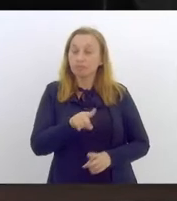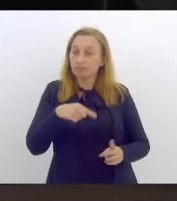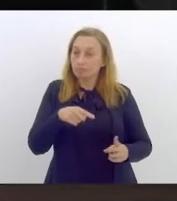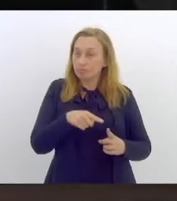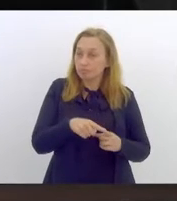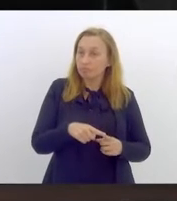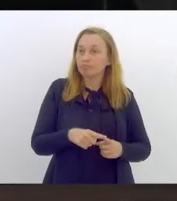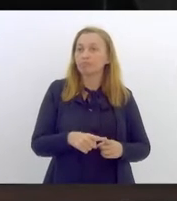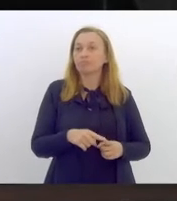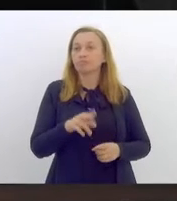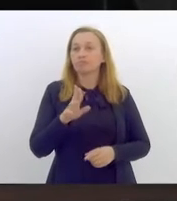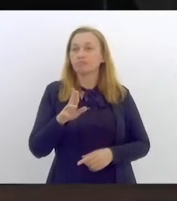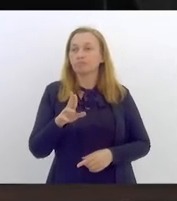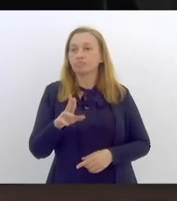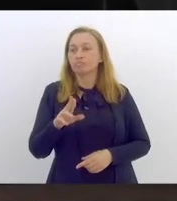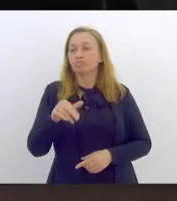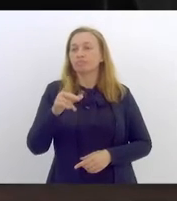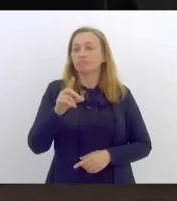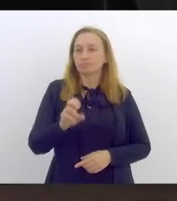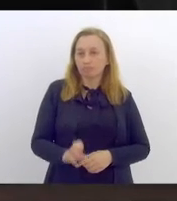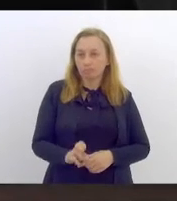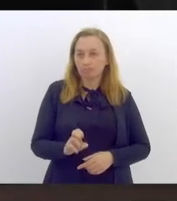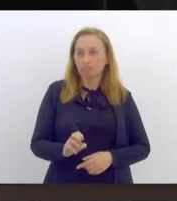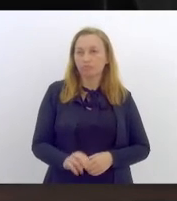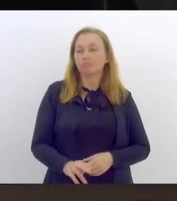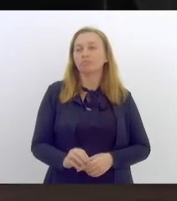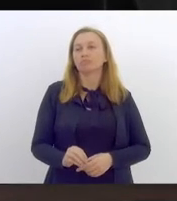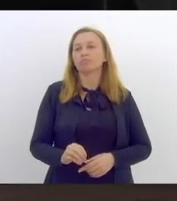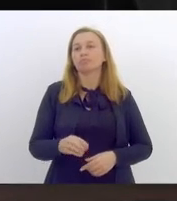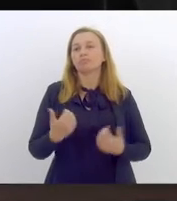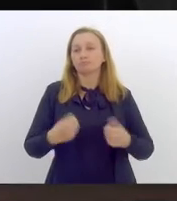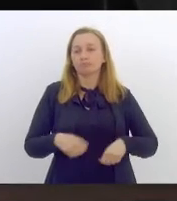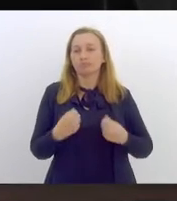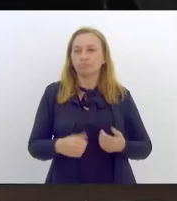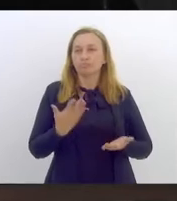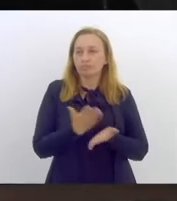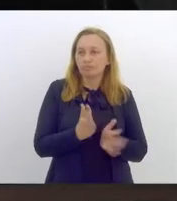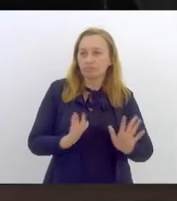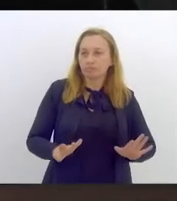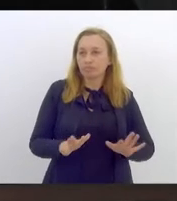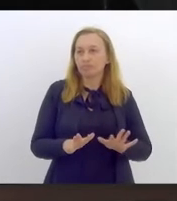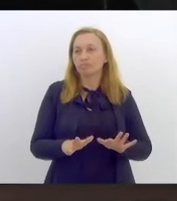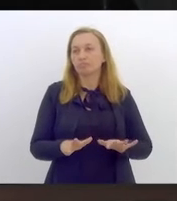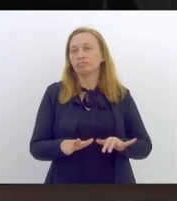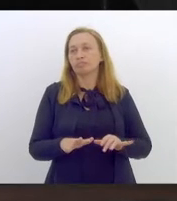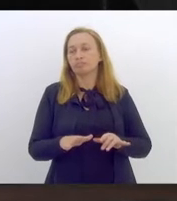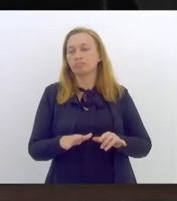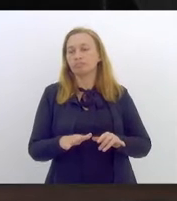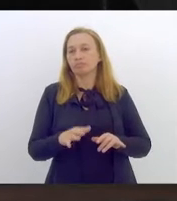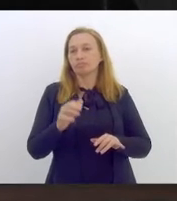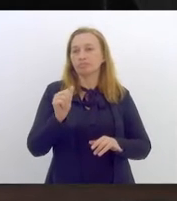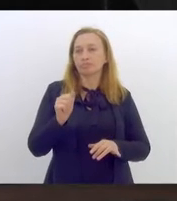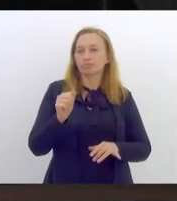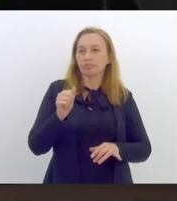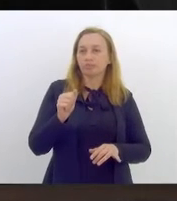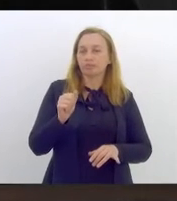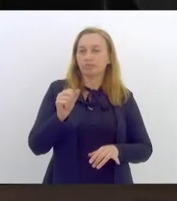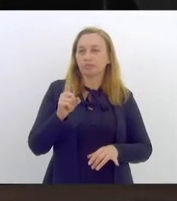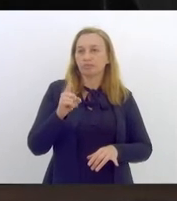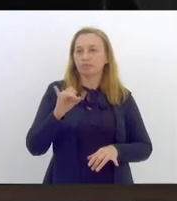objetivo a ONU é precisa. Ela diz que é preciso acabar com a epidemia da AIDS, da tuberculose, da